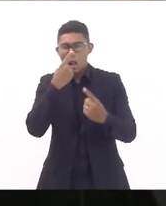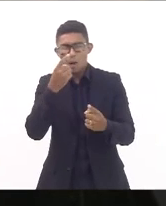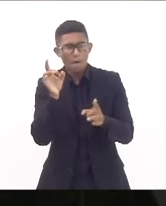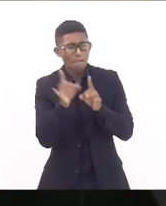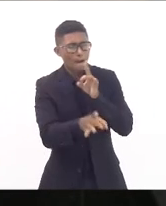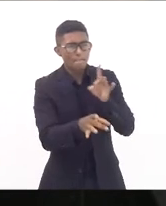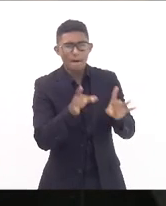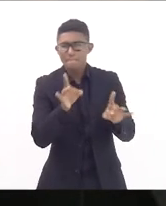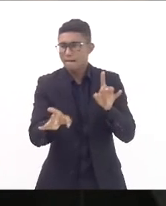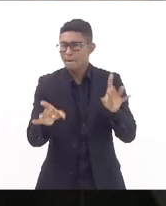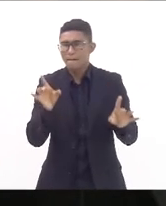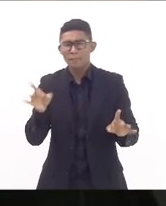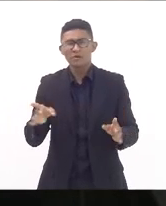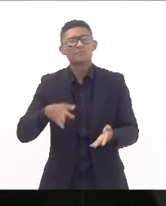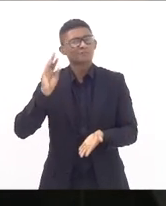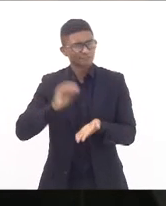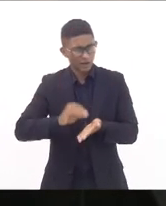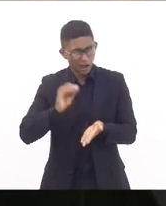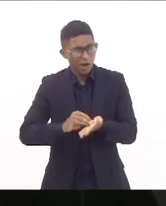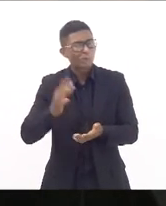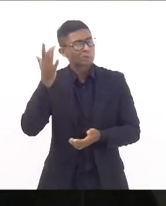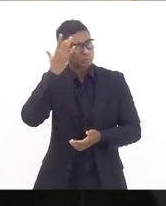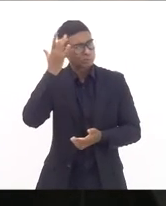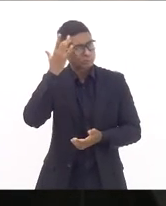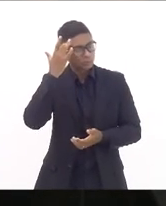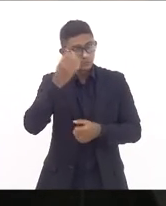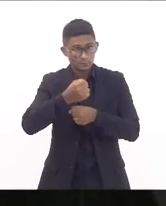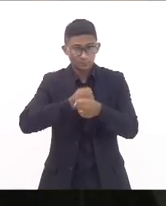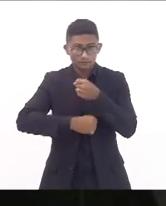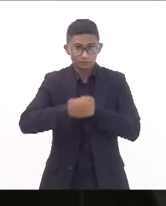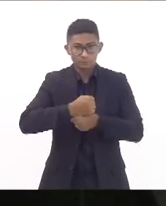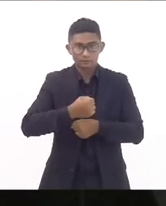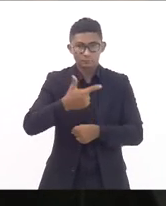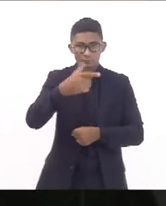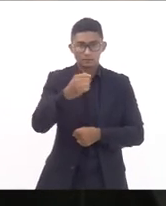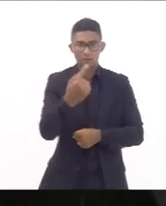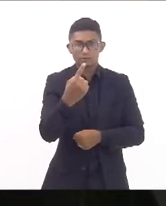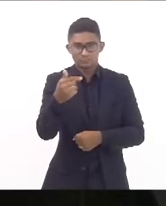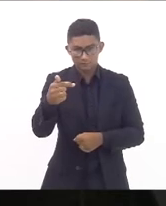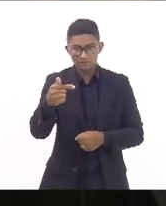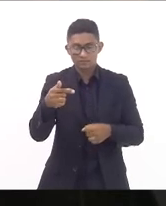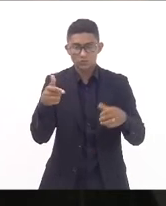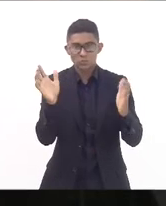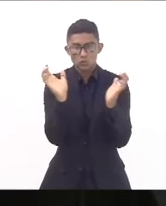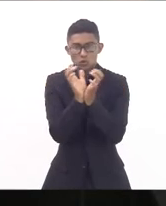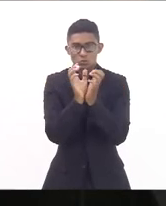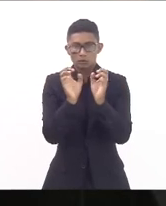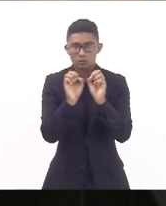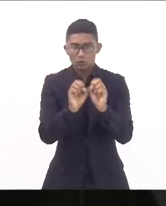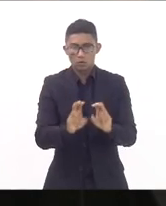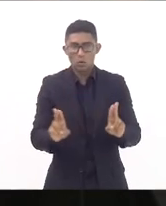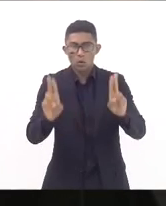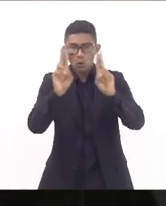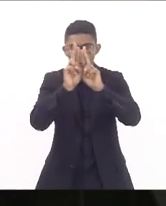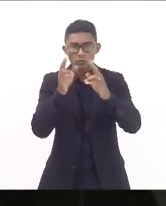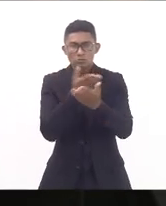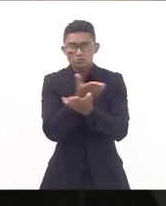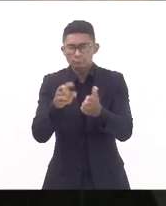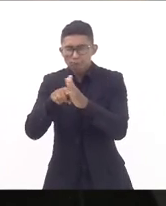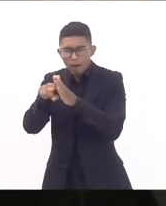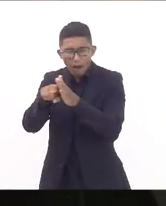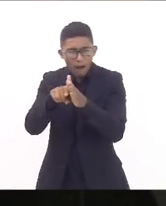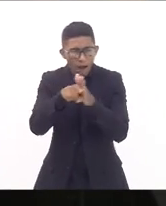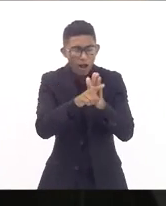E em 2017, a ONU, inclusive, ela fez um levantamento que o nosso país ele